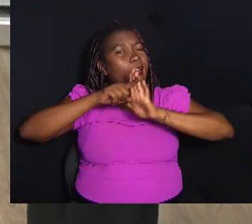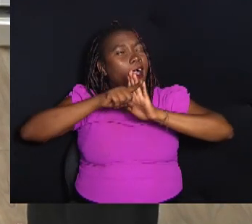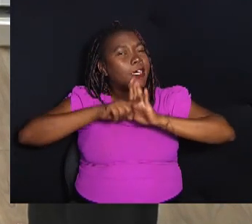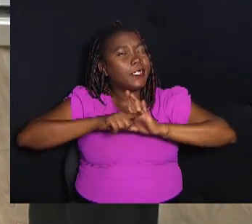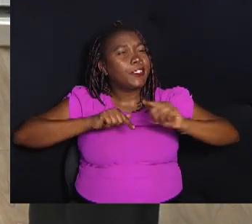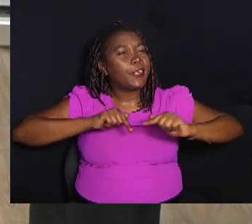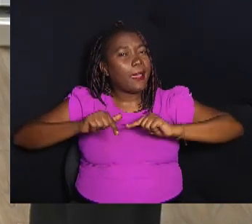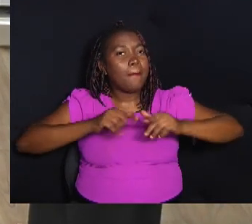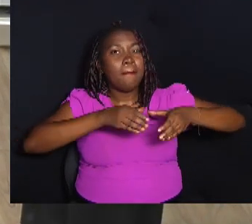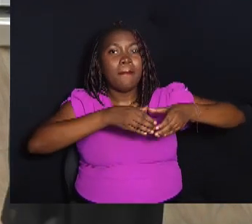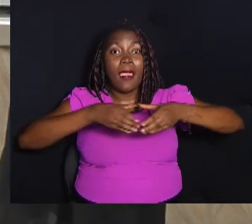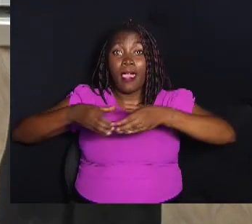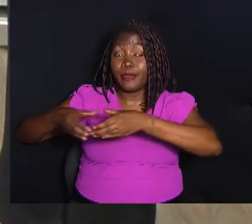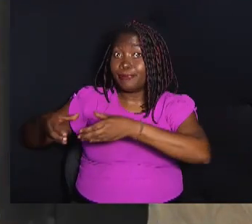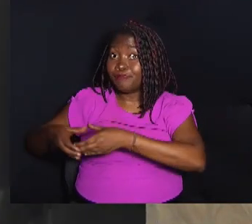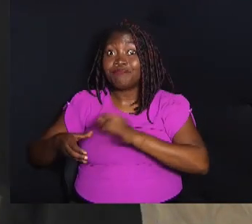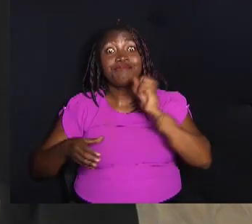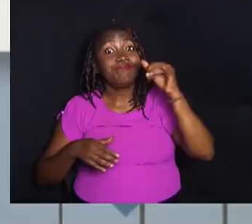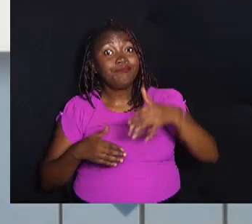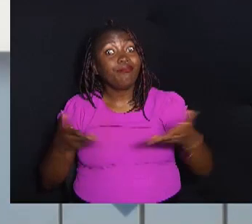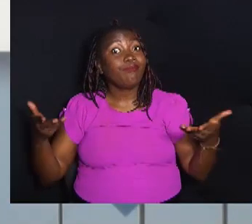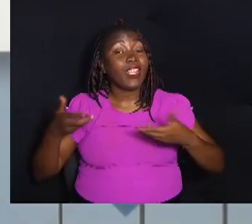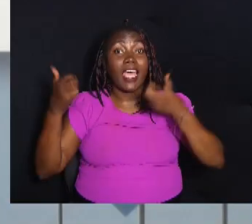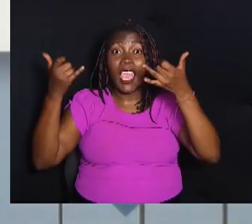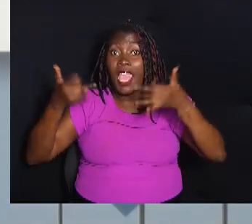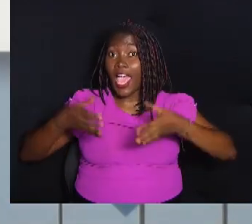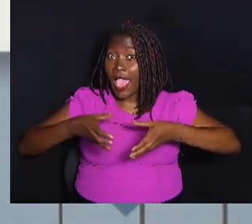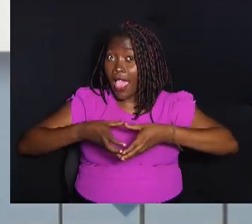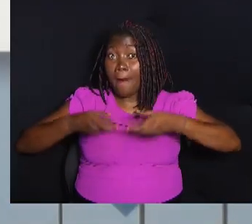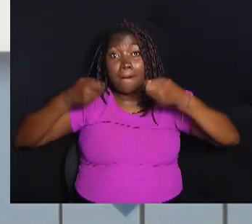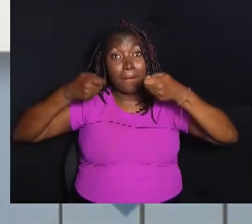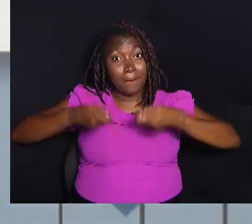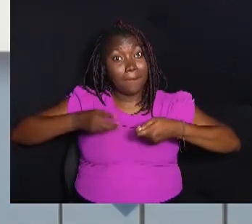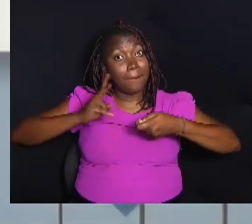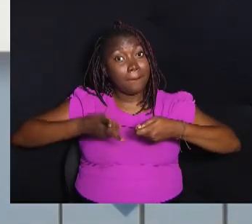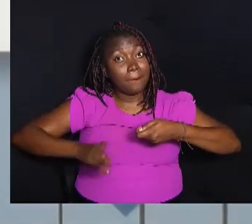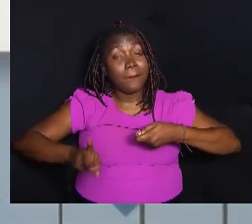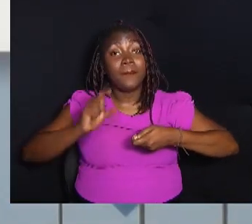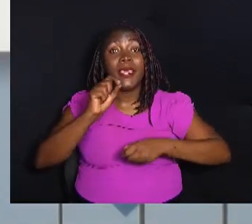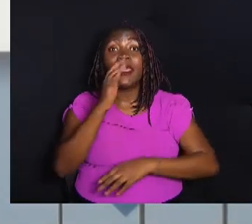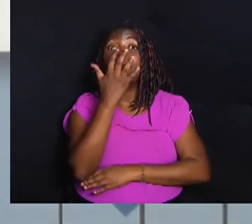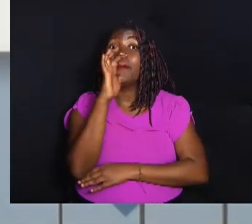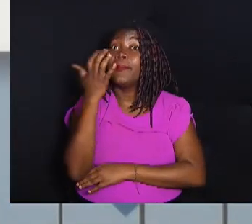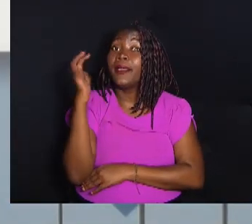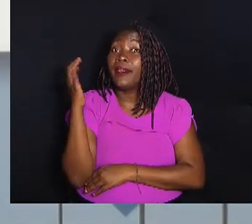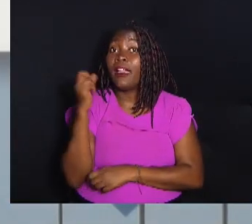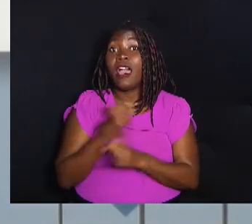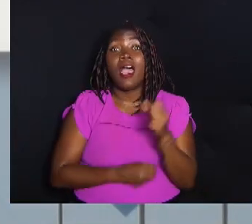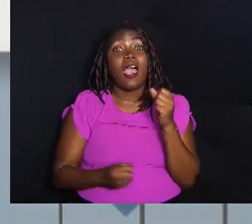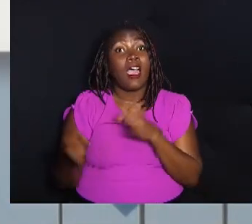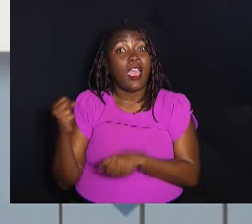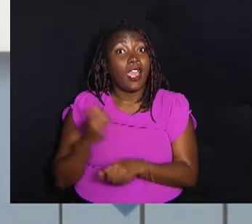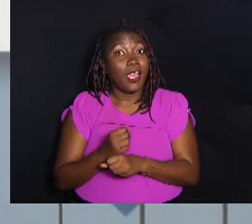das comissões é e hoje a gente vai falar novamente de uma comissão permanente a comissão de meio ambiente que no ano passado